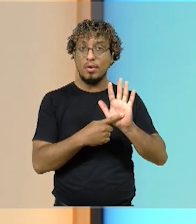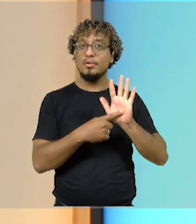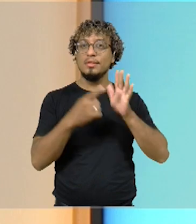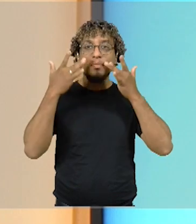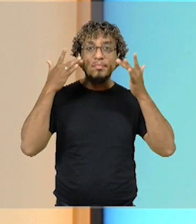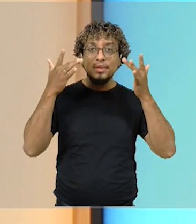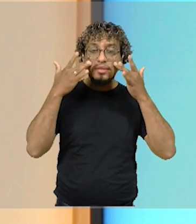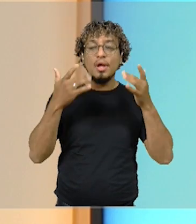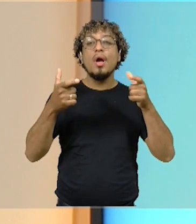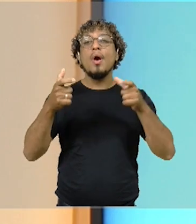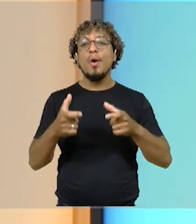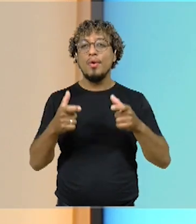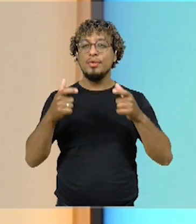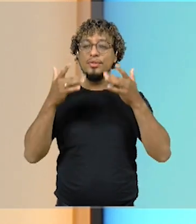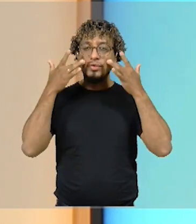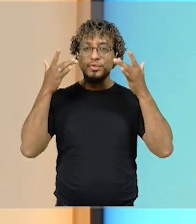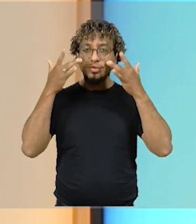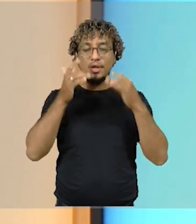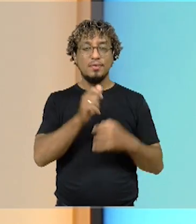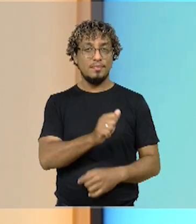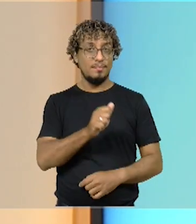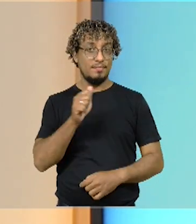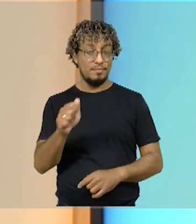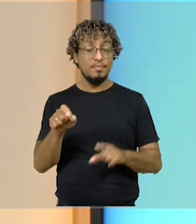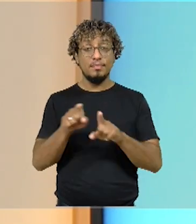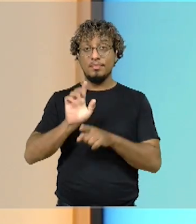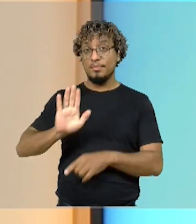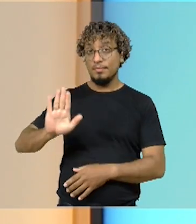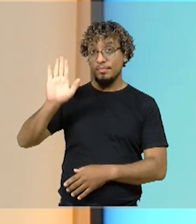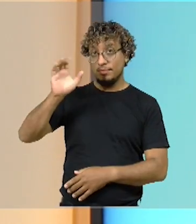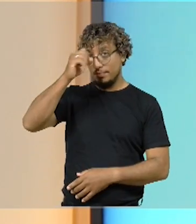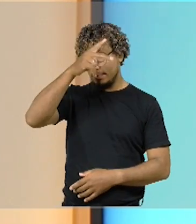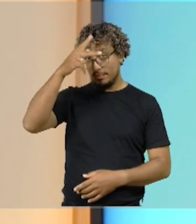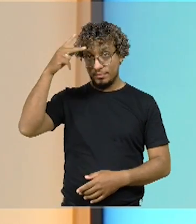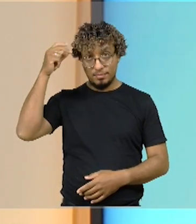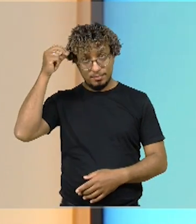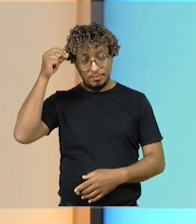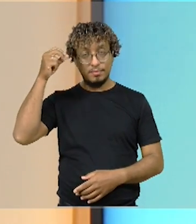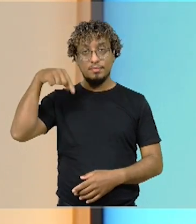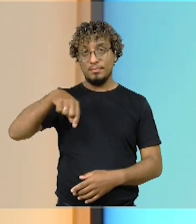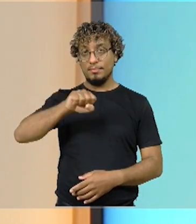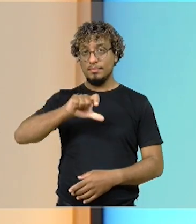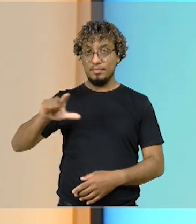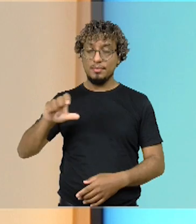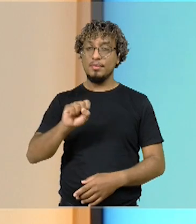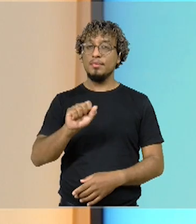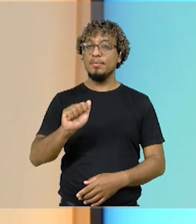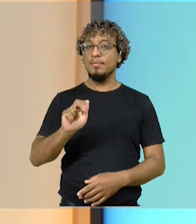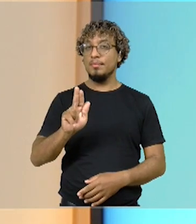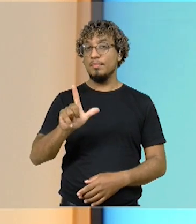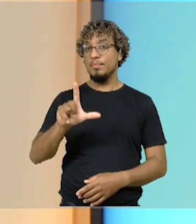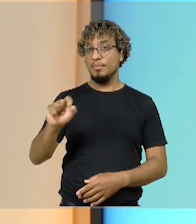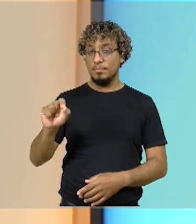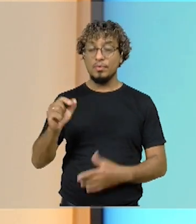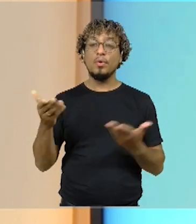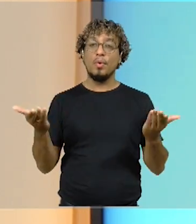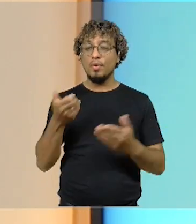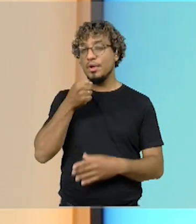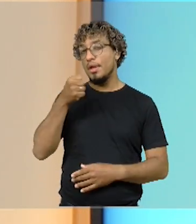semana no Teatro Arthur Azevedo. E o candidato a prefeito de São Luís, Saulo Arcangeli, é o nosso entrevistado de hoje